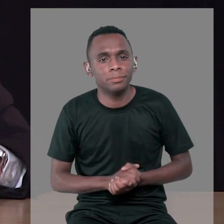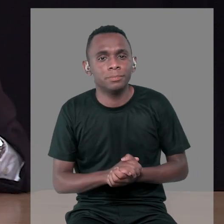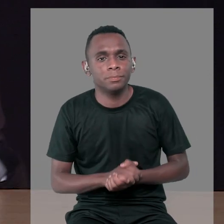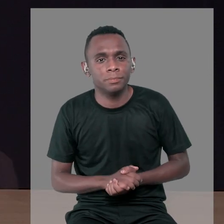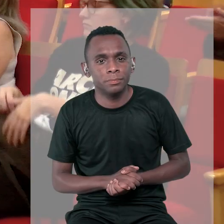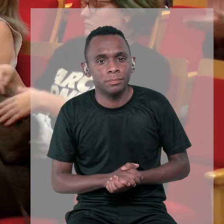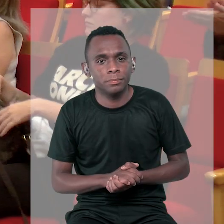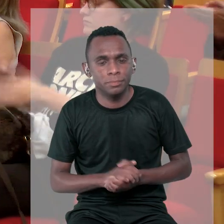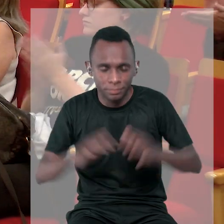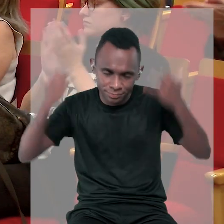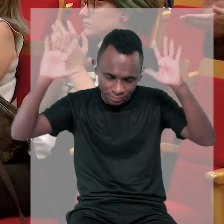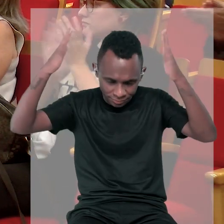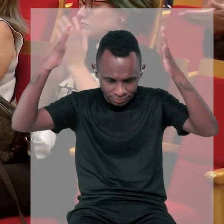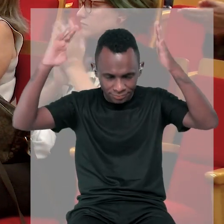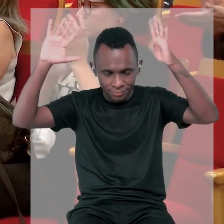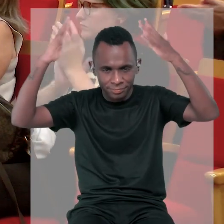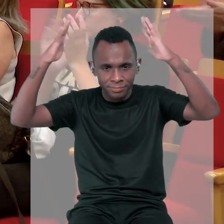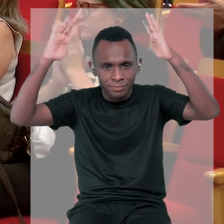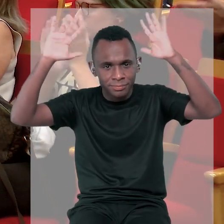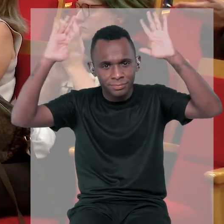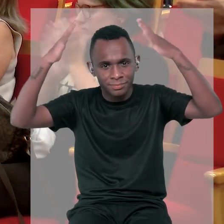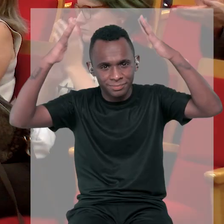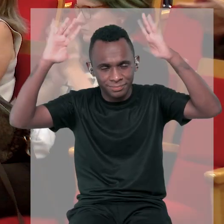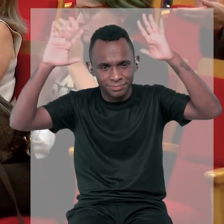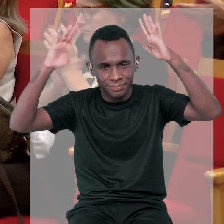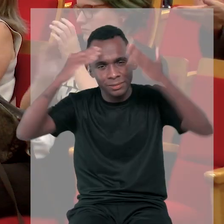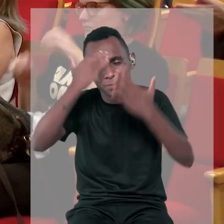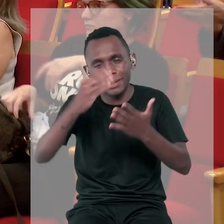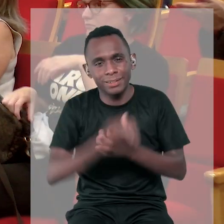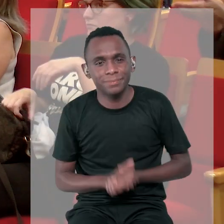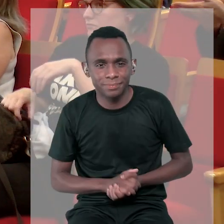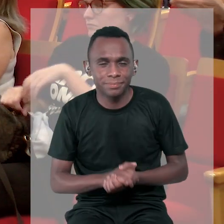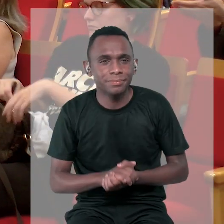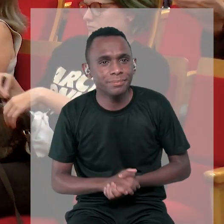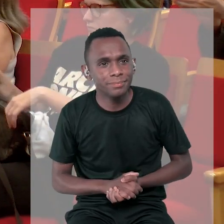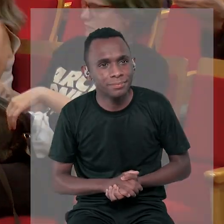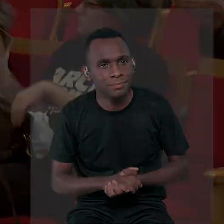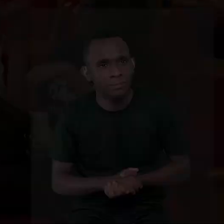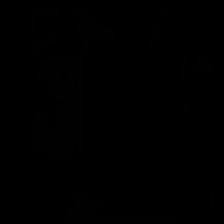Obrigado.